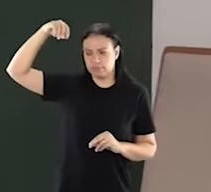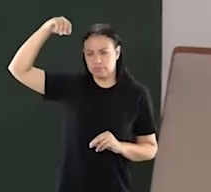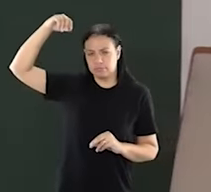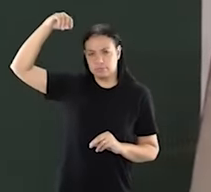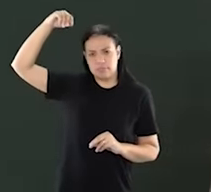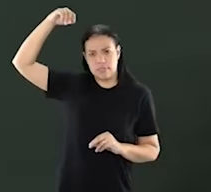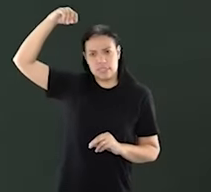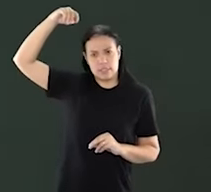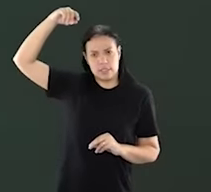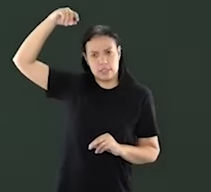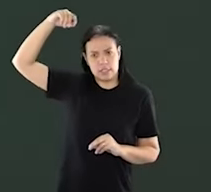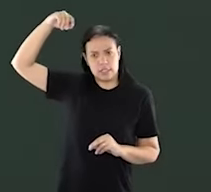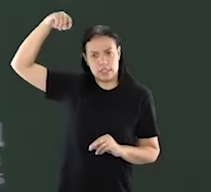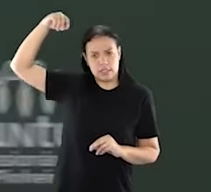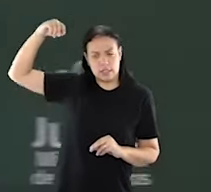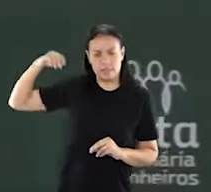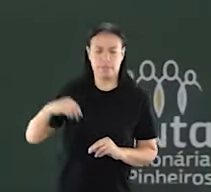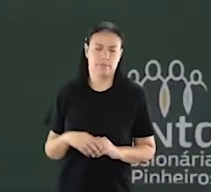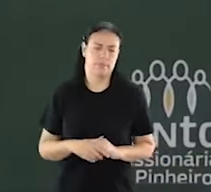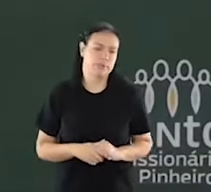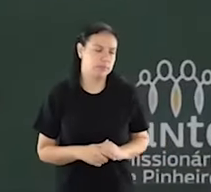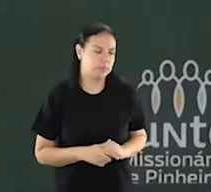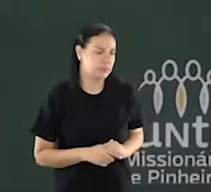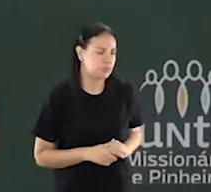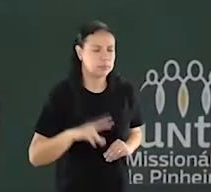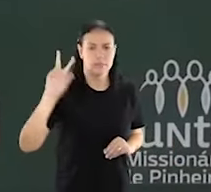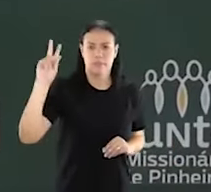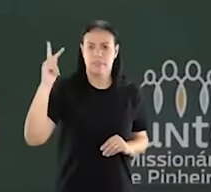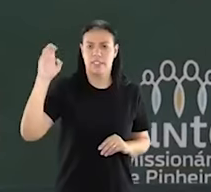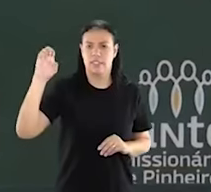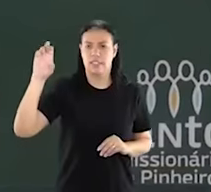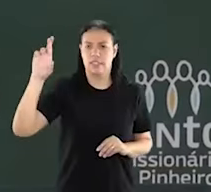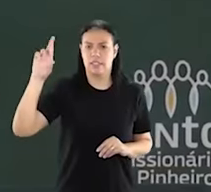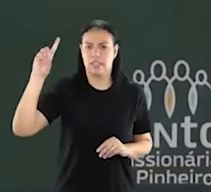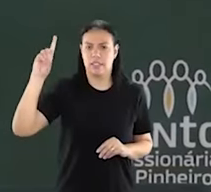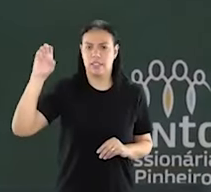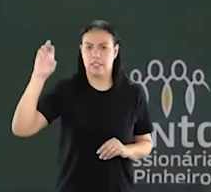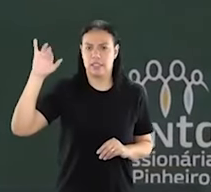12 tribos, dos 12 territórios, ele perdeu 10.